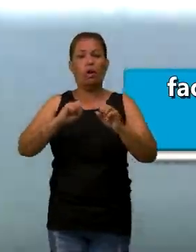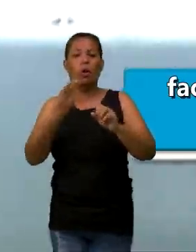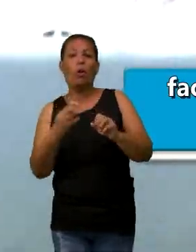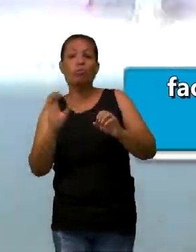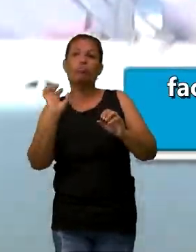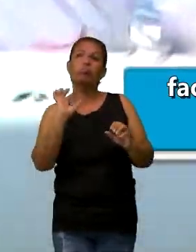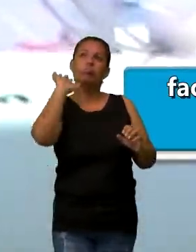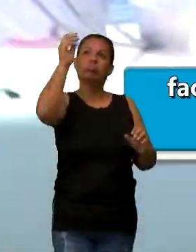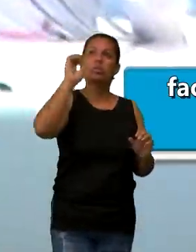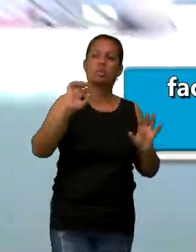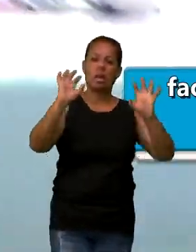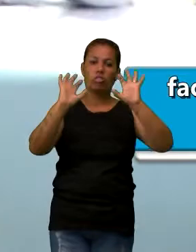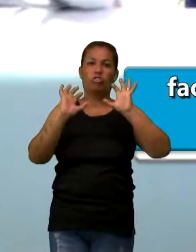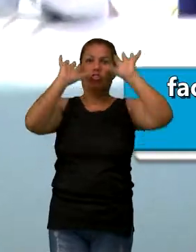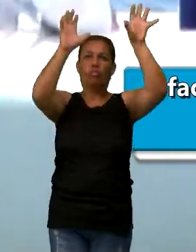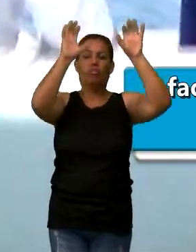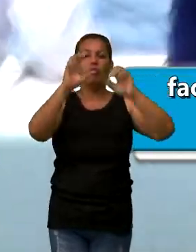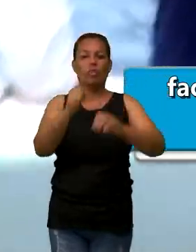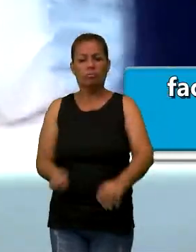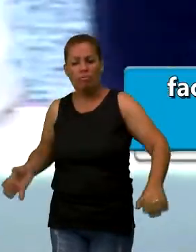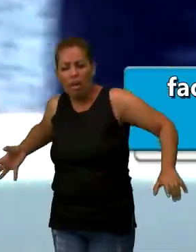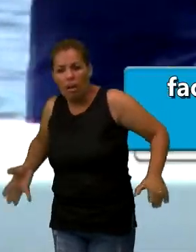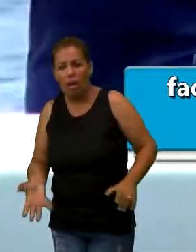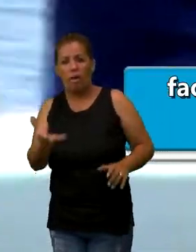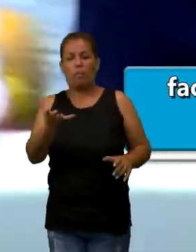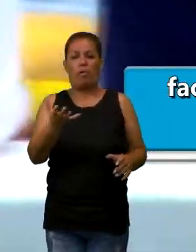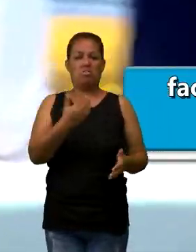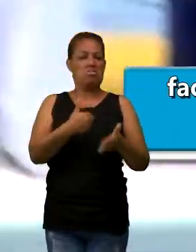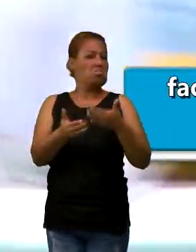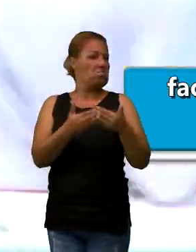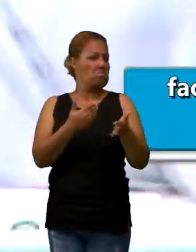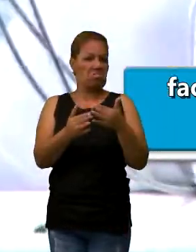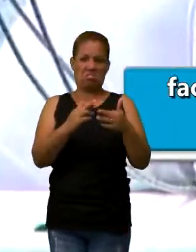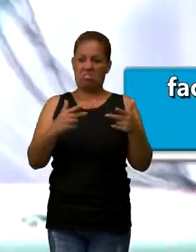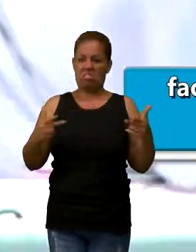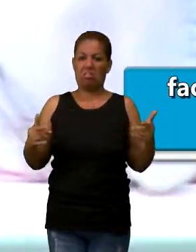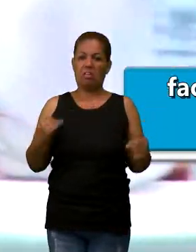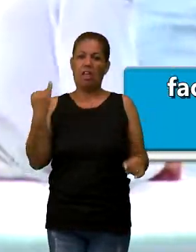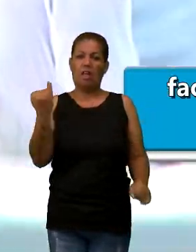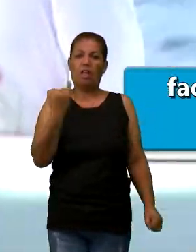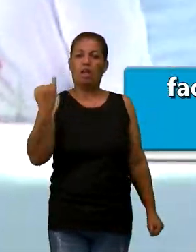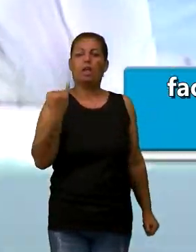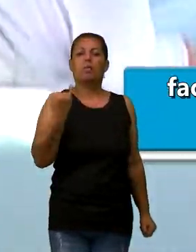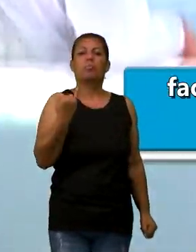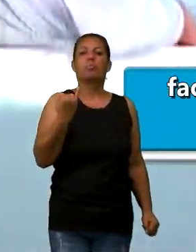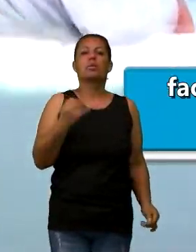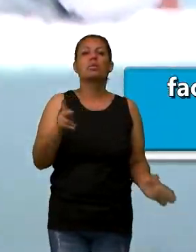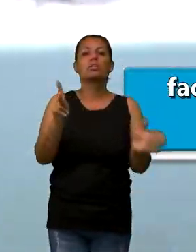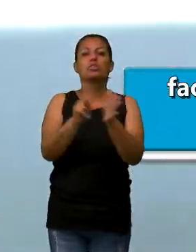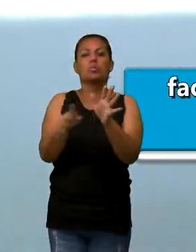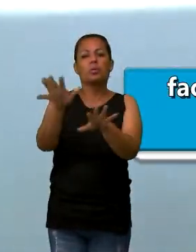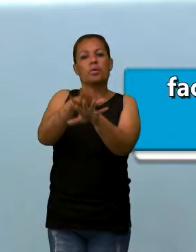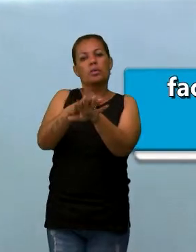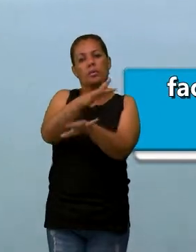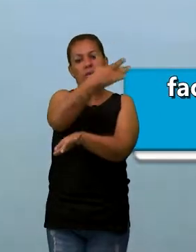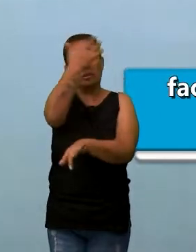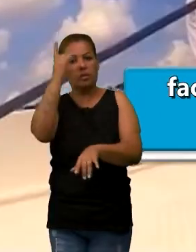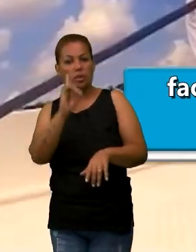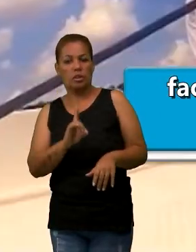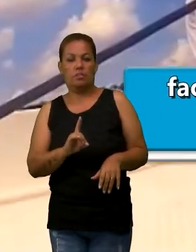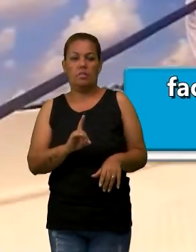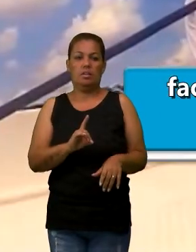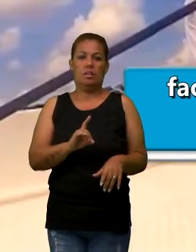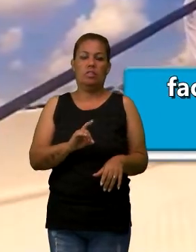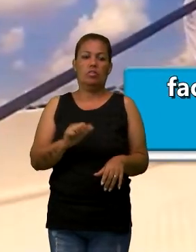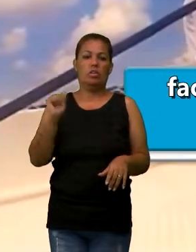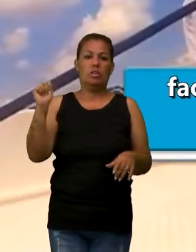basquete boxe há qualquer coisa ele é importante para a própria inclusão do deficiente dentro da fazenda